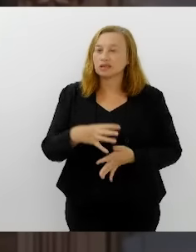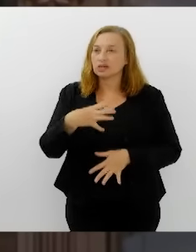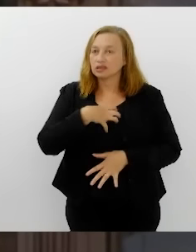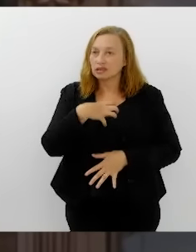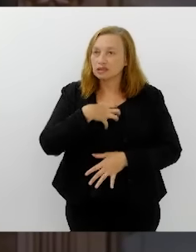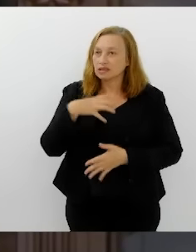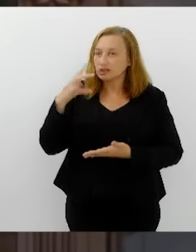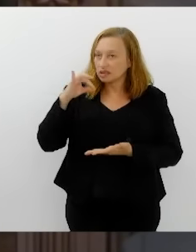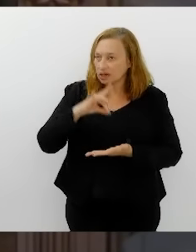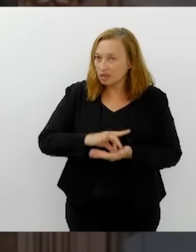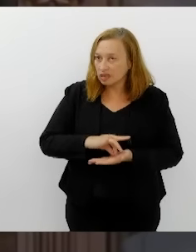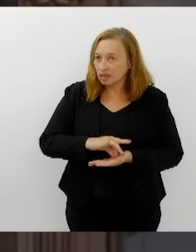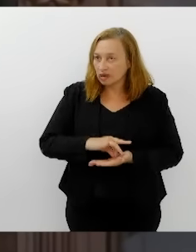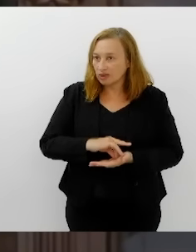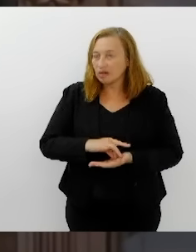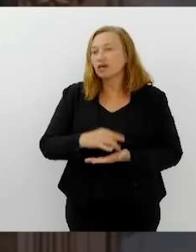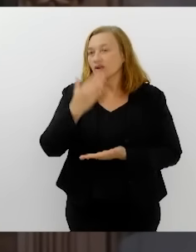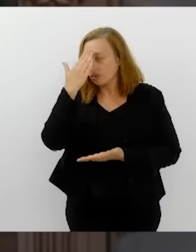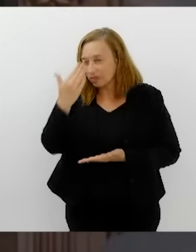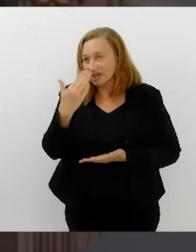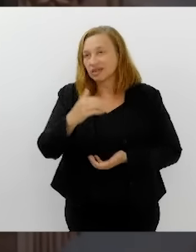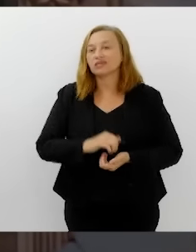real, autêntica, muito obrigado.